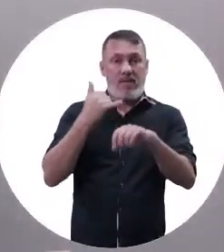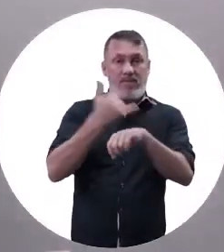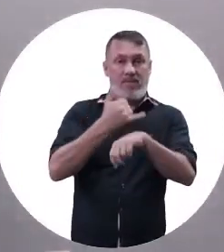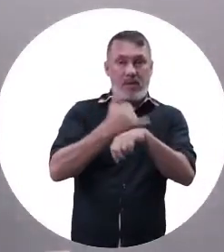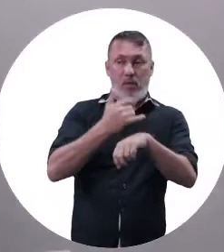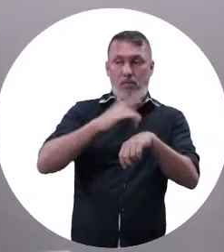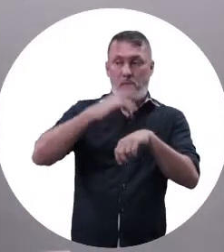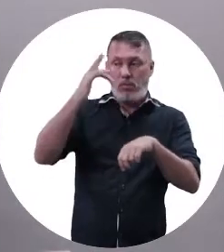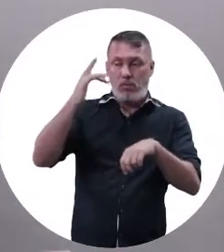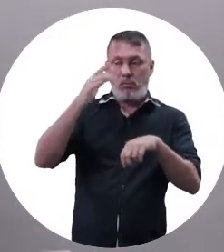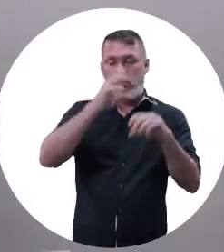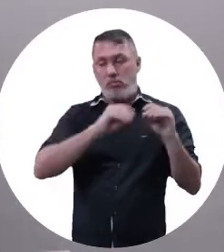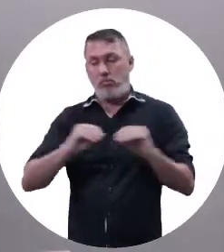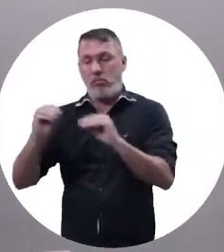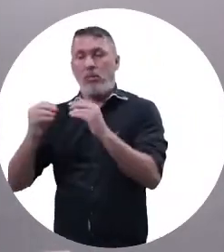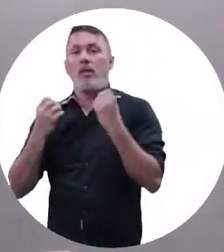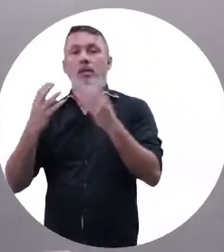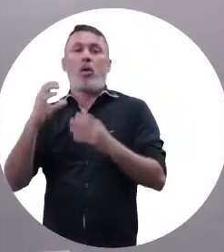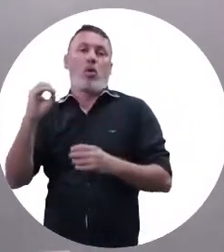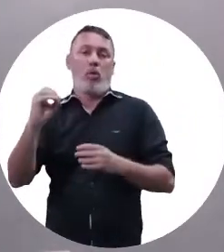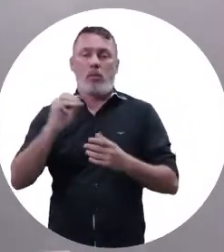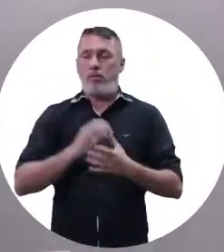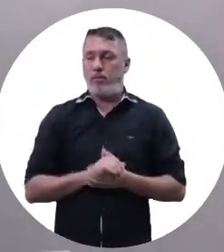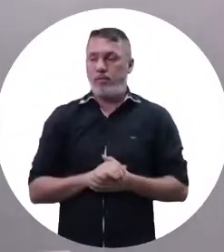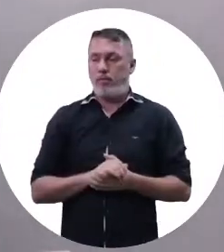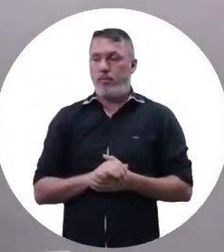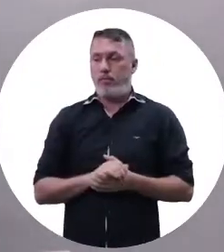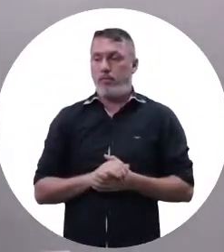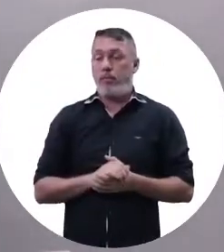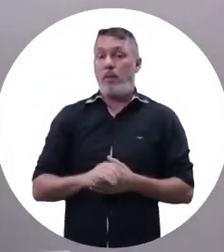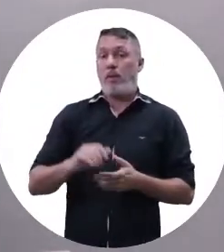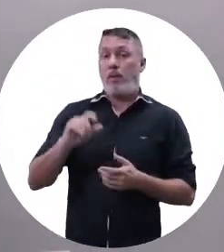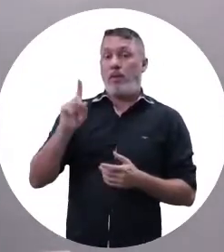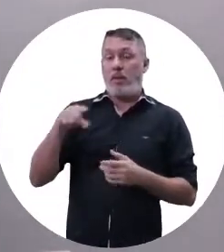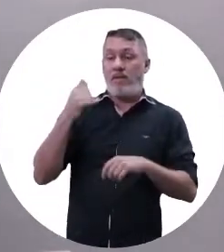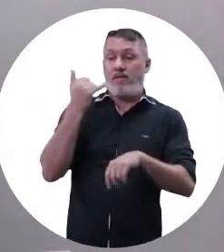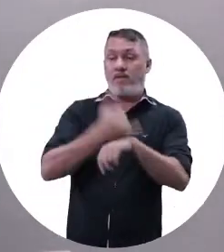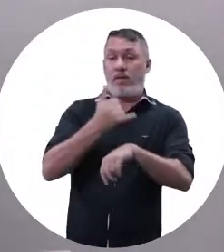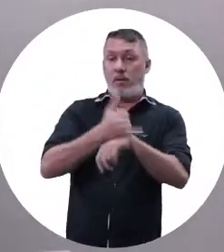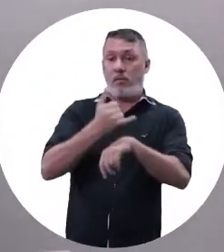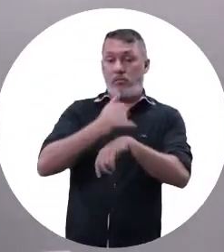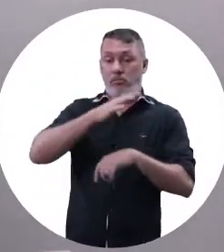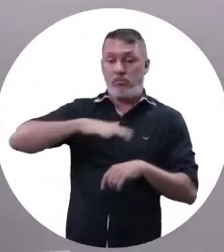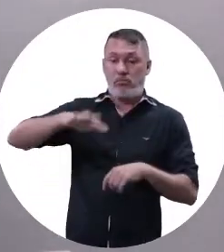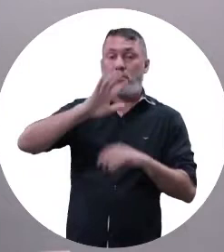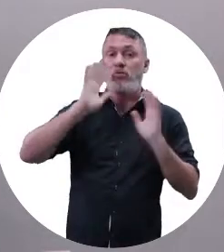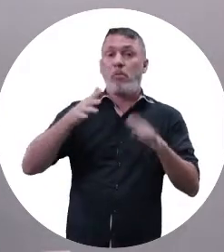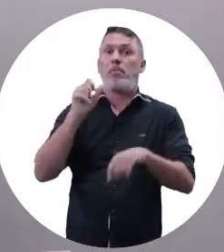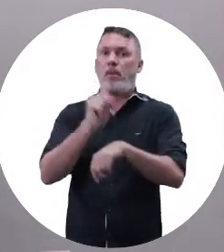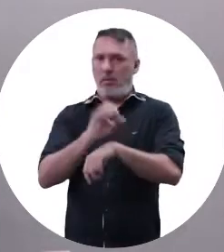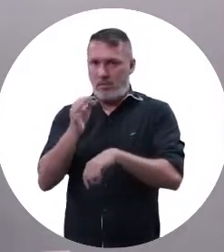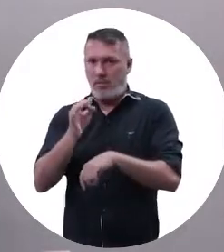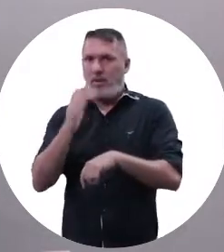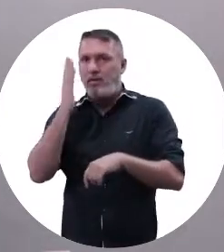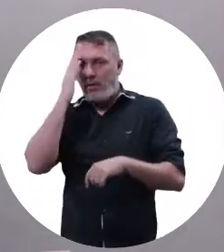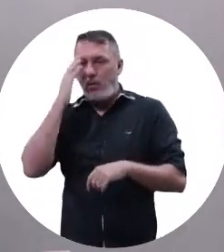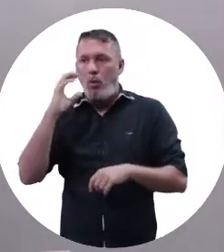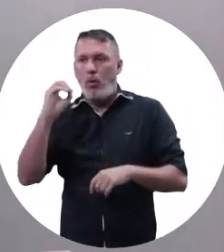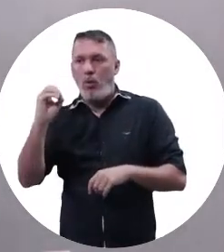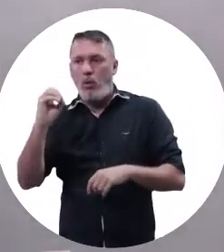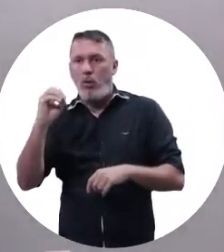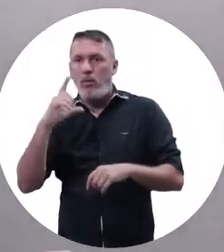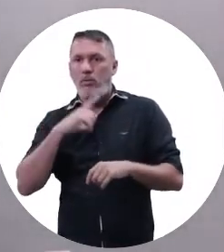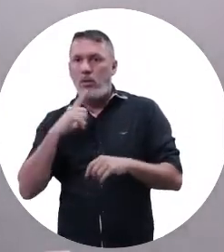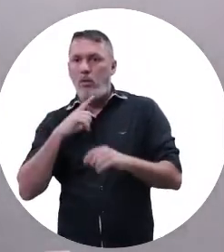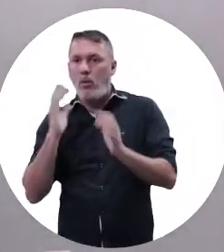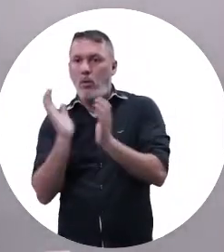alumínio e vou integrar para o oxigênio. O alumínio já está estável, mas concorda que o oxigênio precisa de